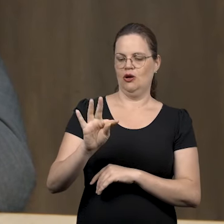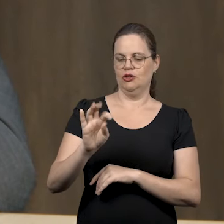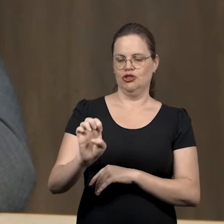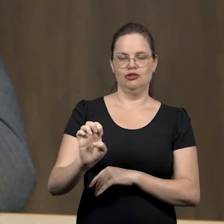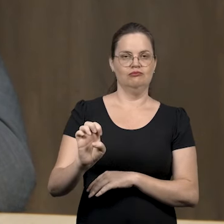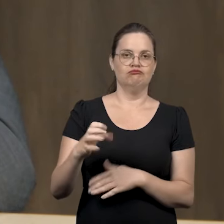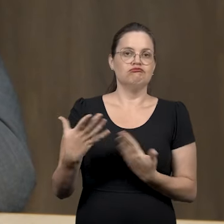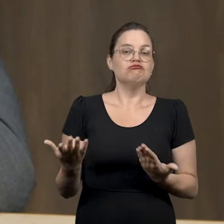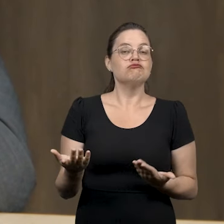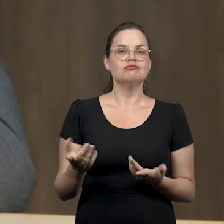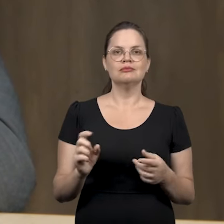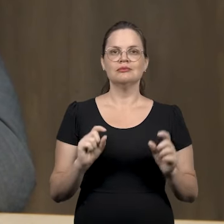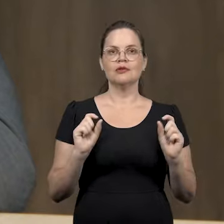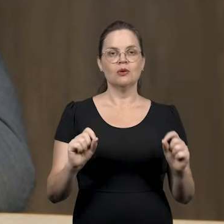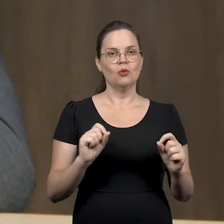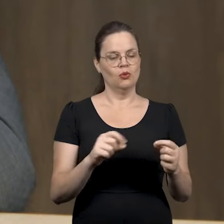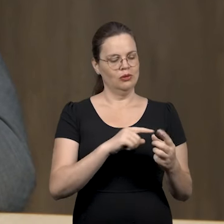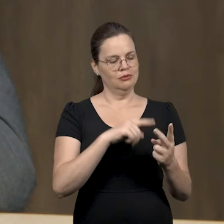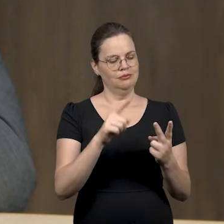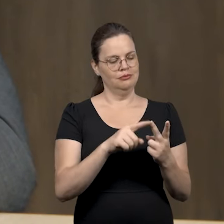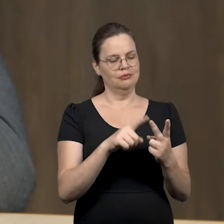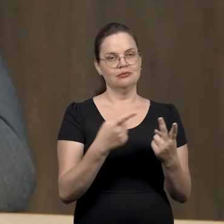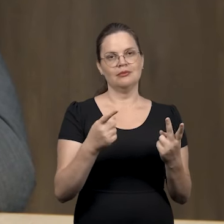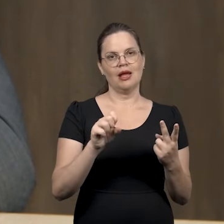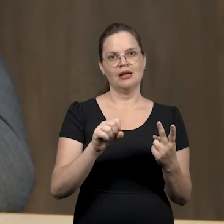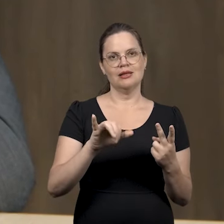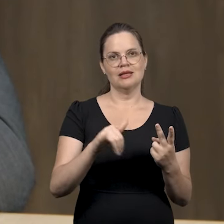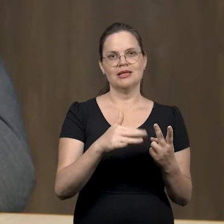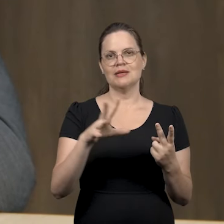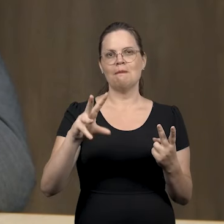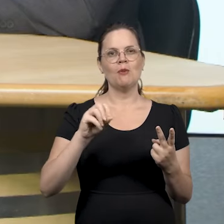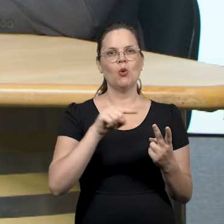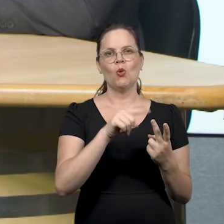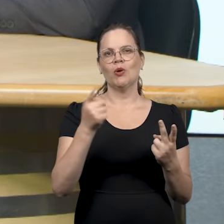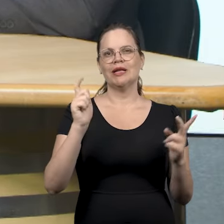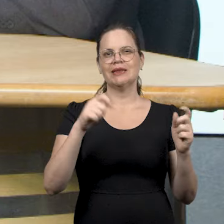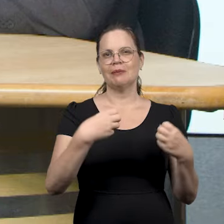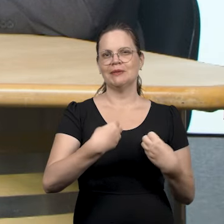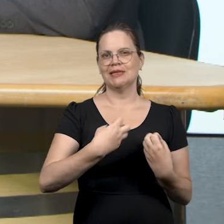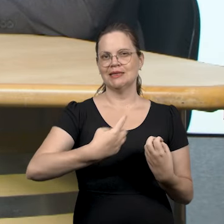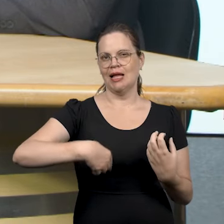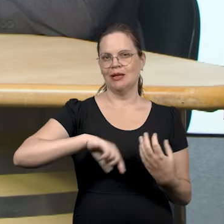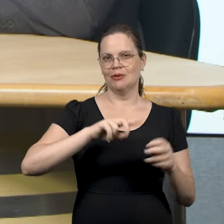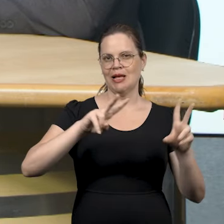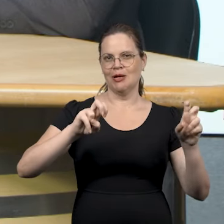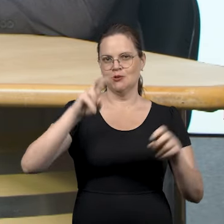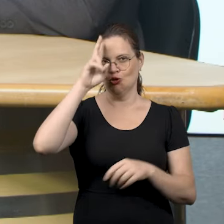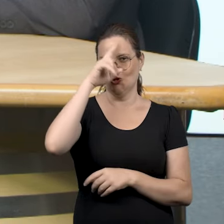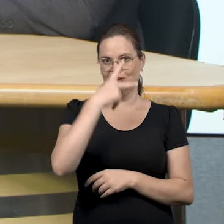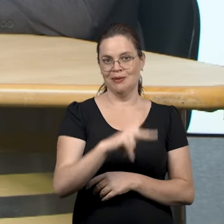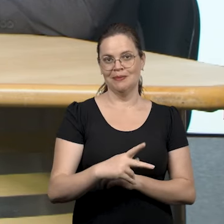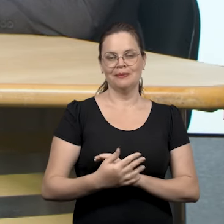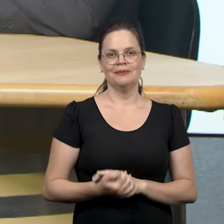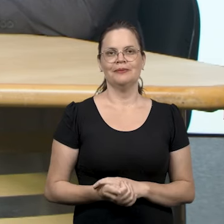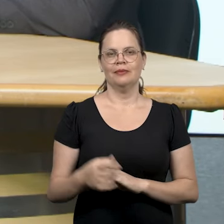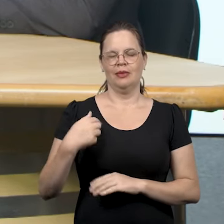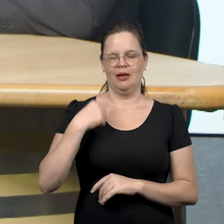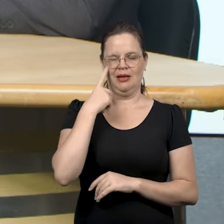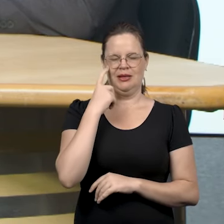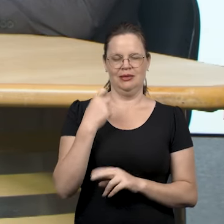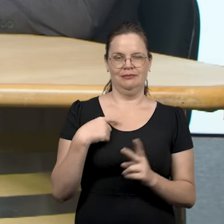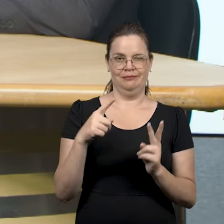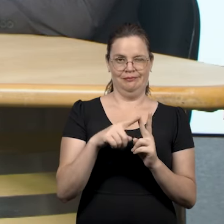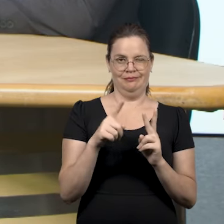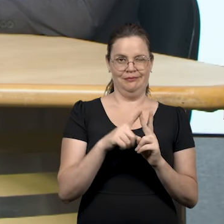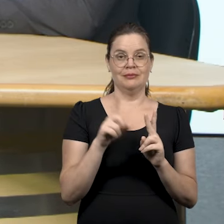com esse Simão que foi também chamado para ser um dos 12? É interessante que Simão o Zelote,